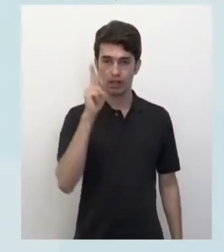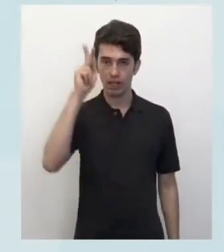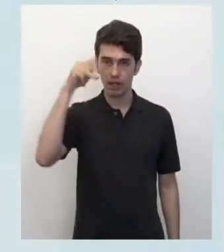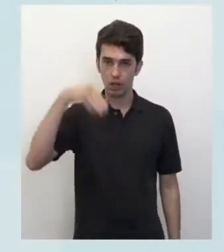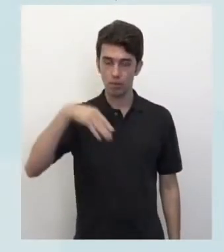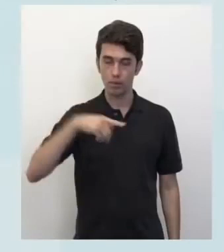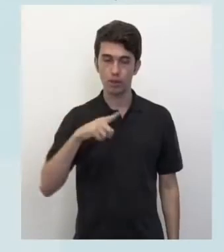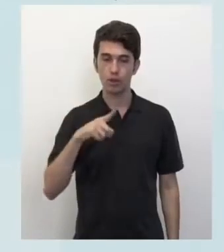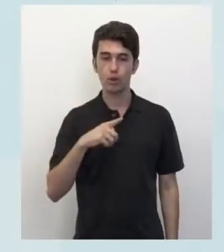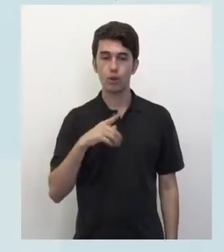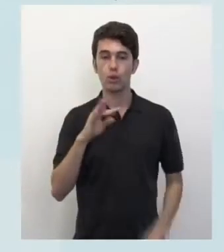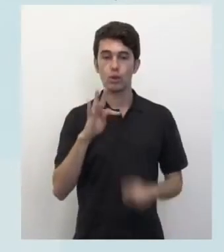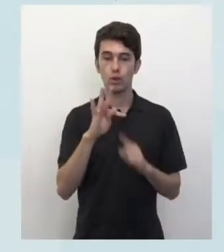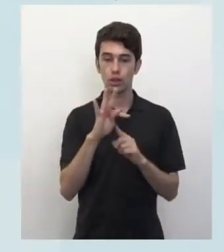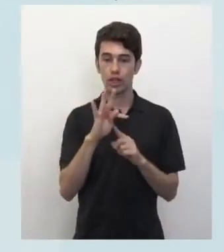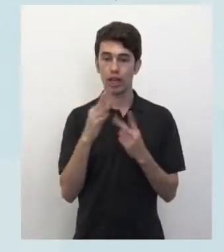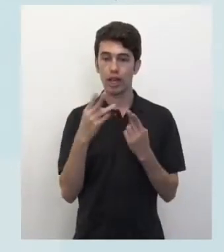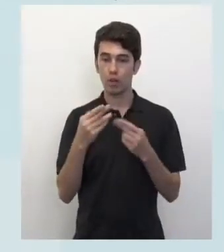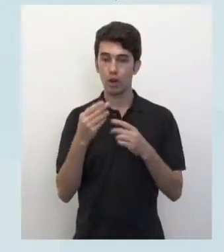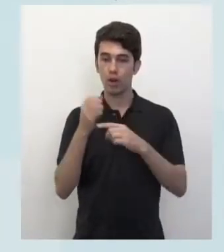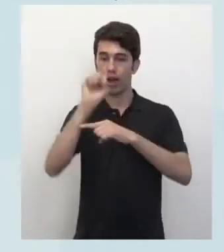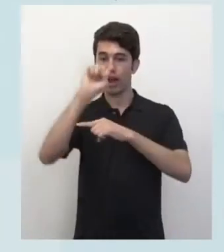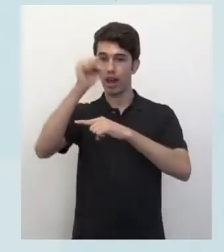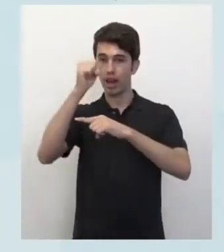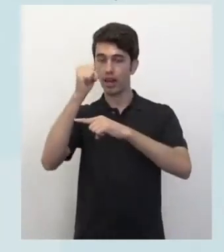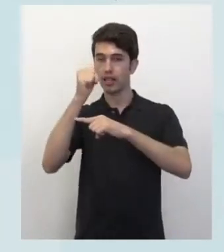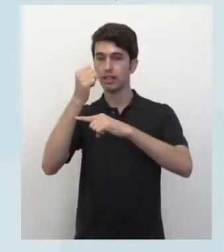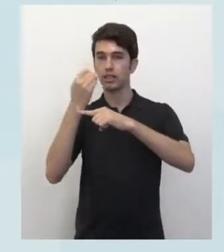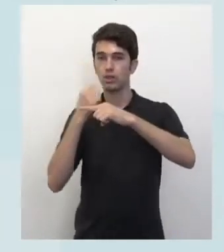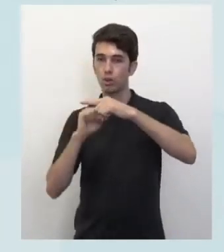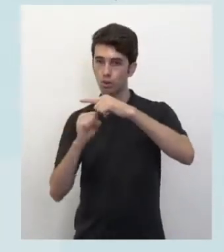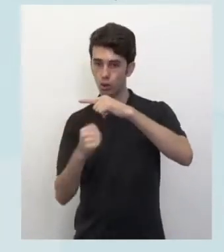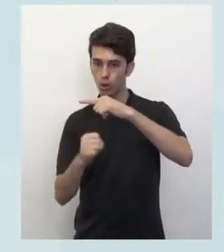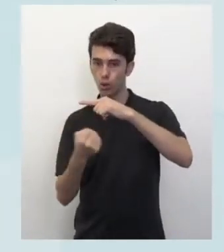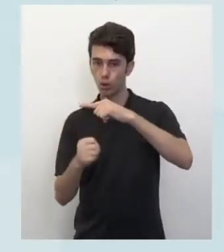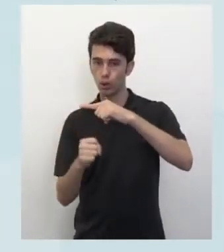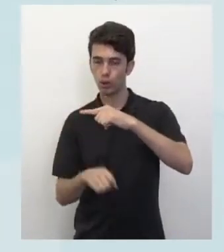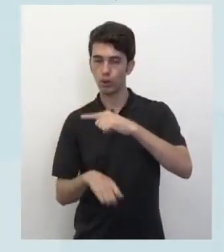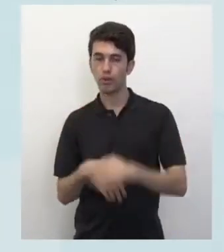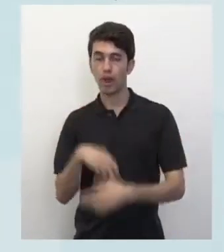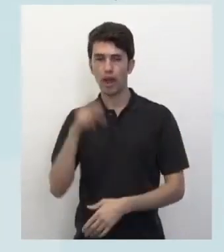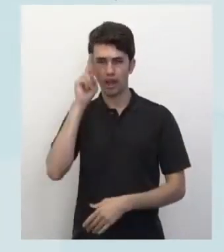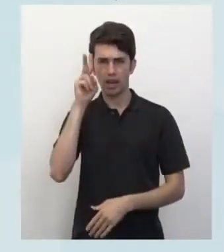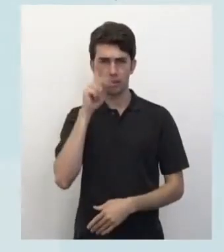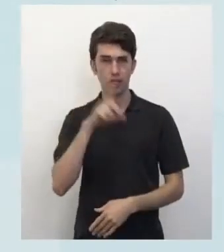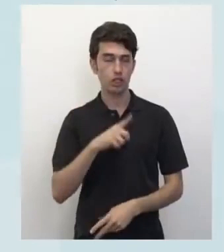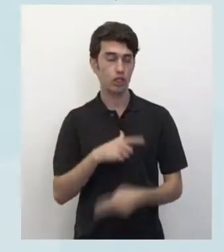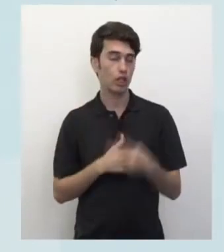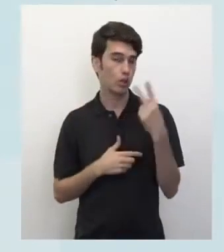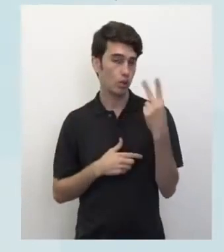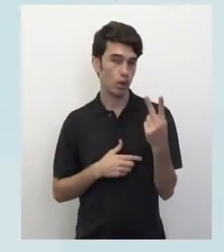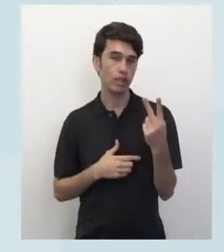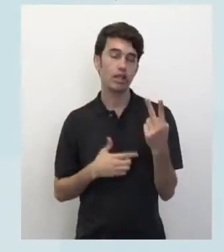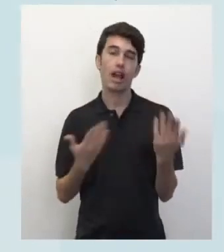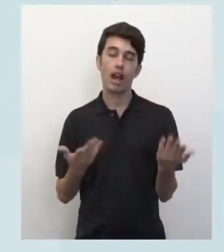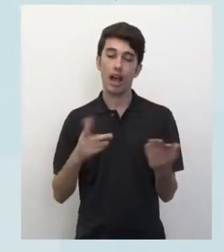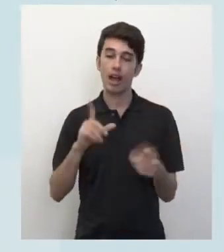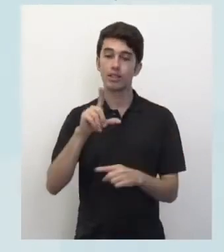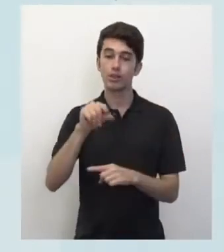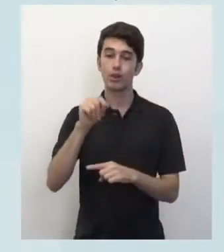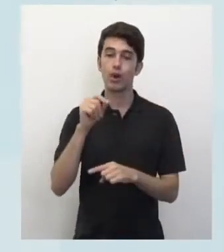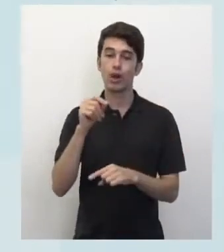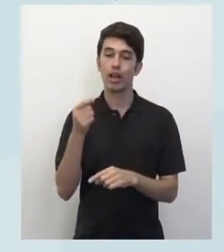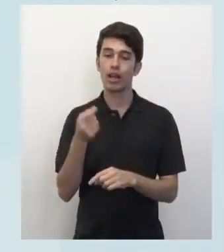T vai ser igual a E sobre... E aí, veja, qual foi... Lembra que a gente tinha duas expressões algébricas? A escolha recaiu